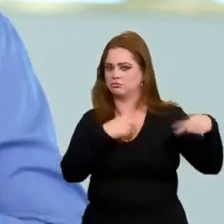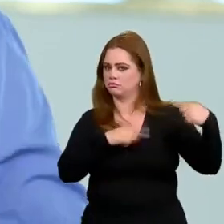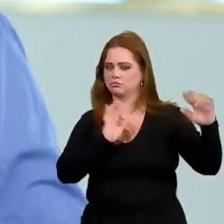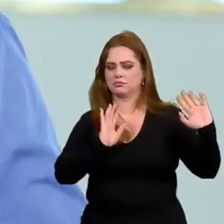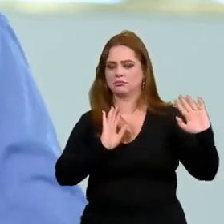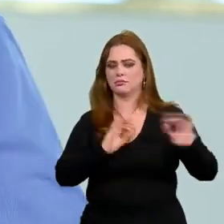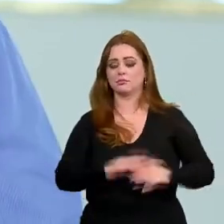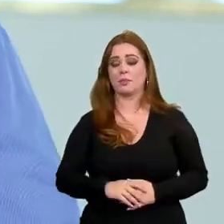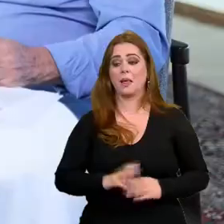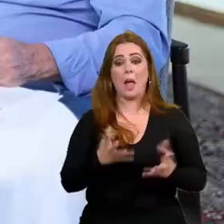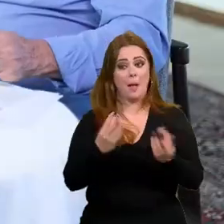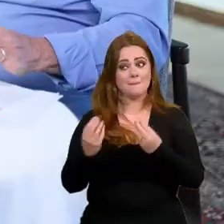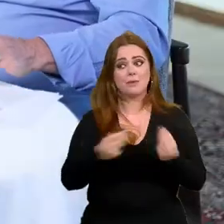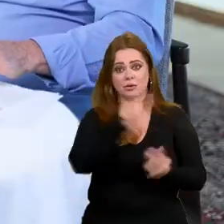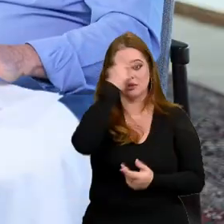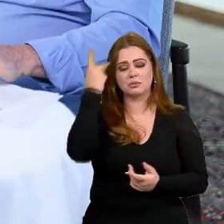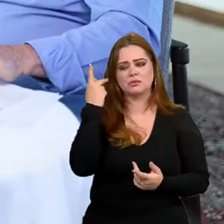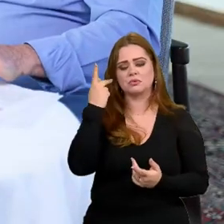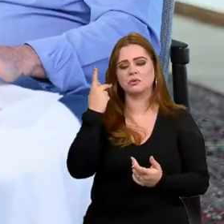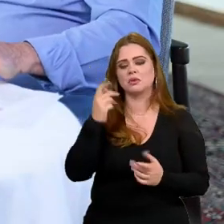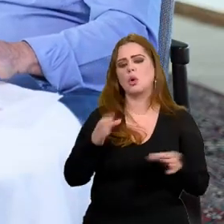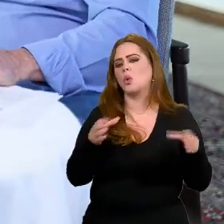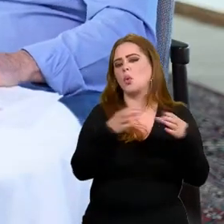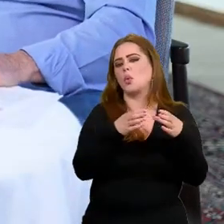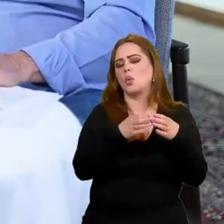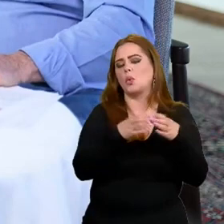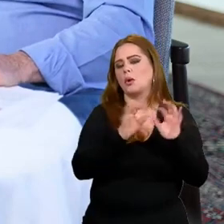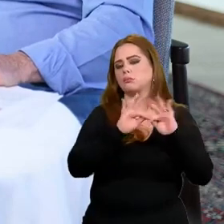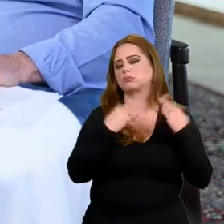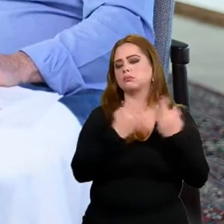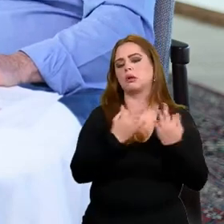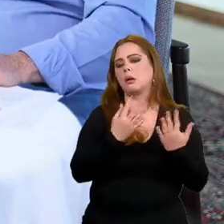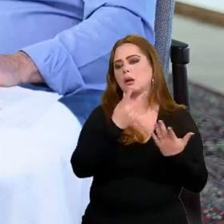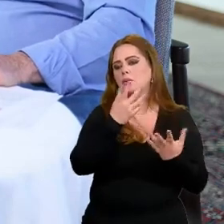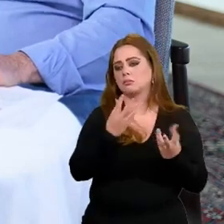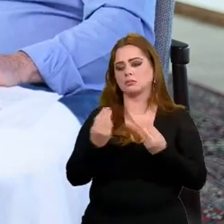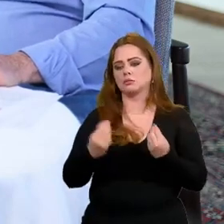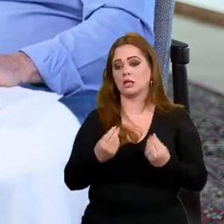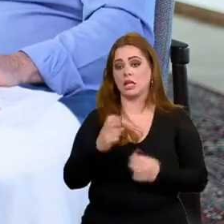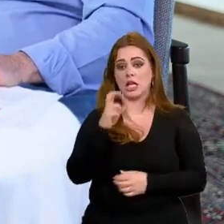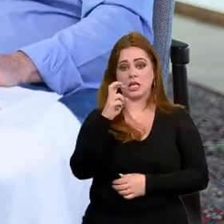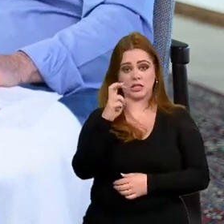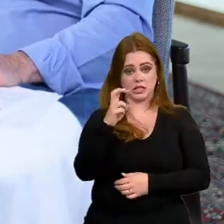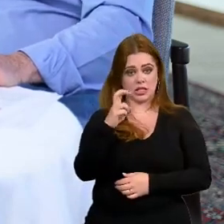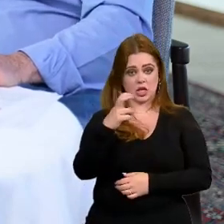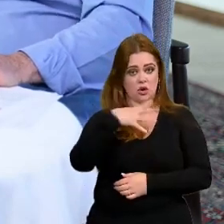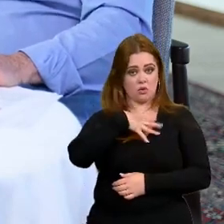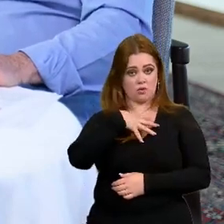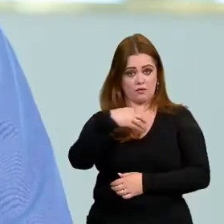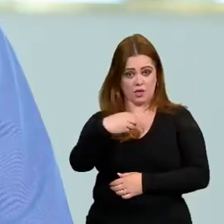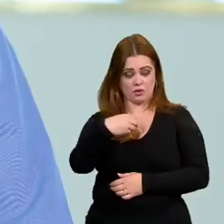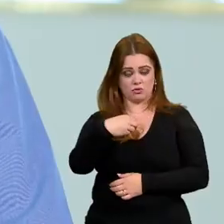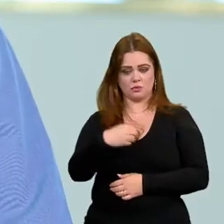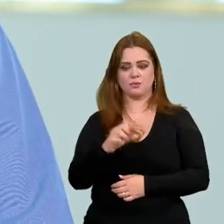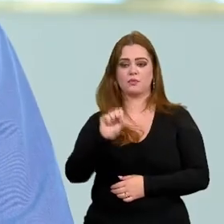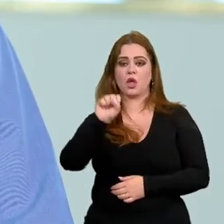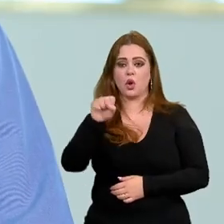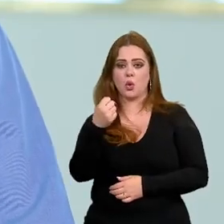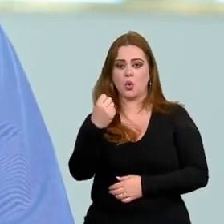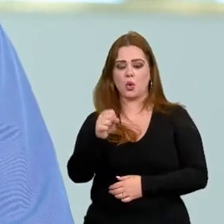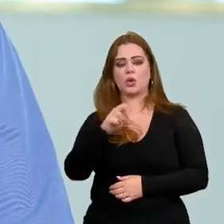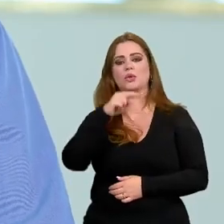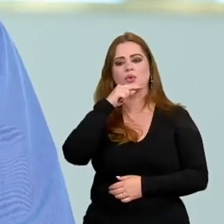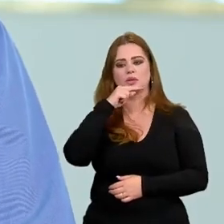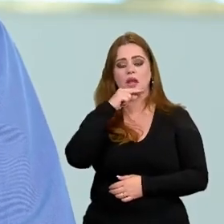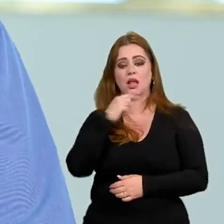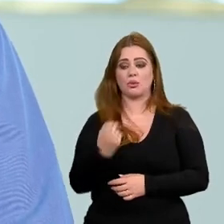você junta, é quantas pessoas, Não, mais eu ou menos? tenho, são 5 filhos, 8 netos e uma bisneta. E aí as mulheres,